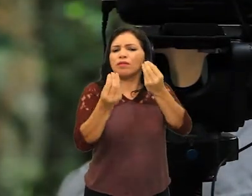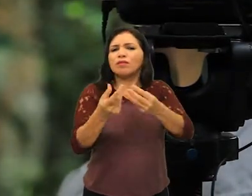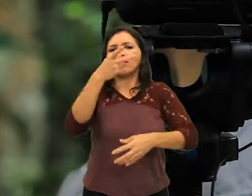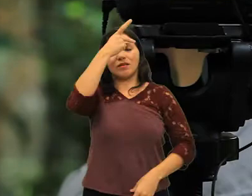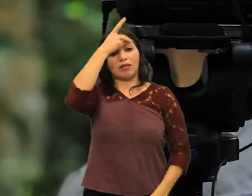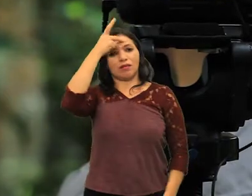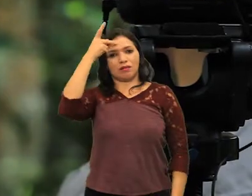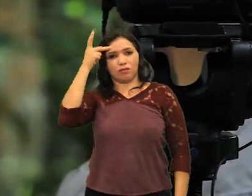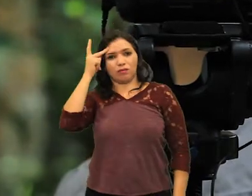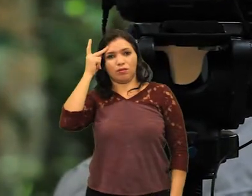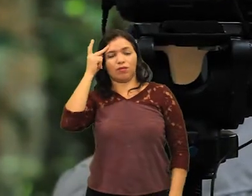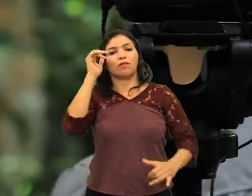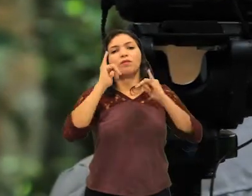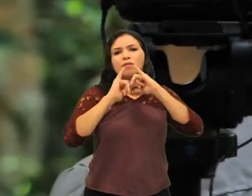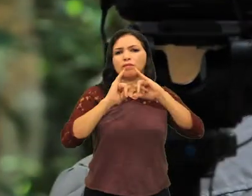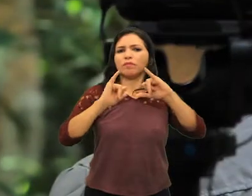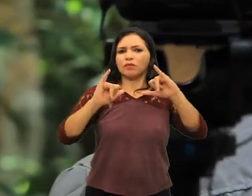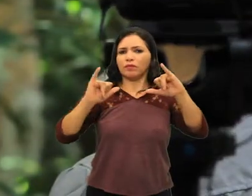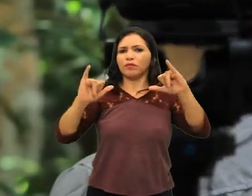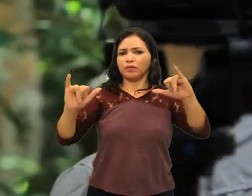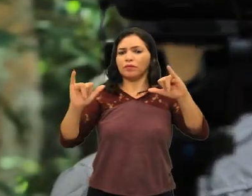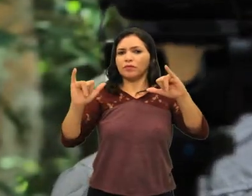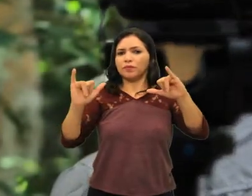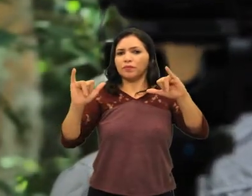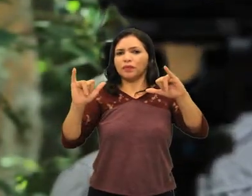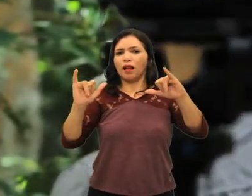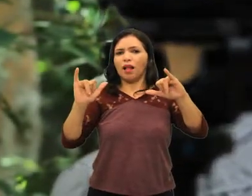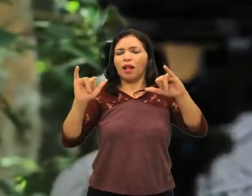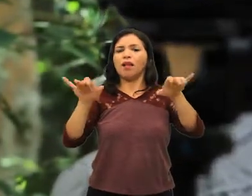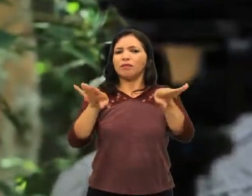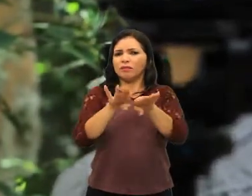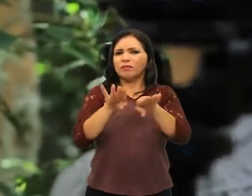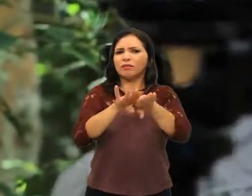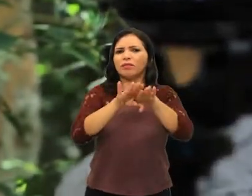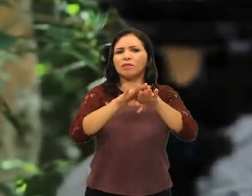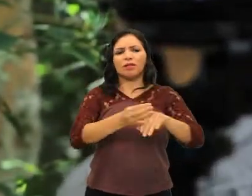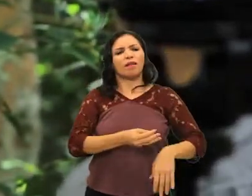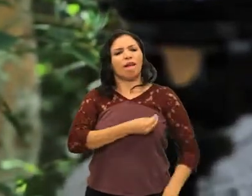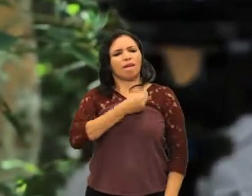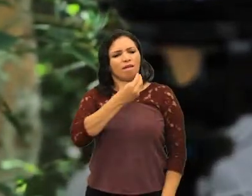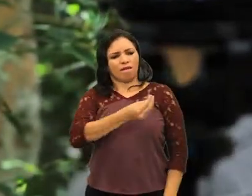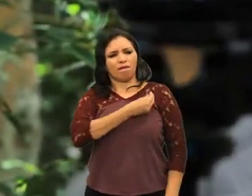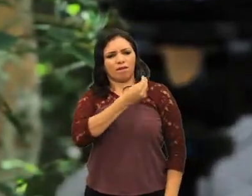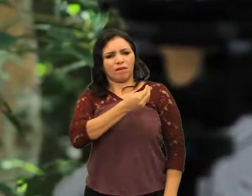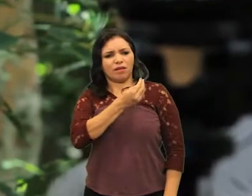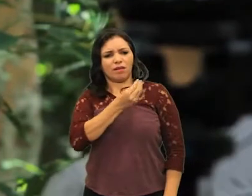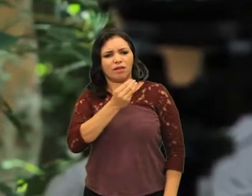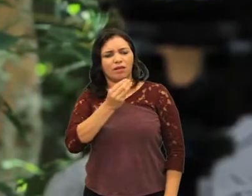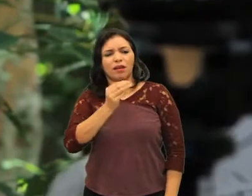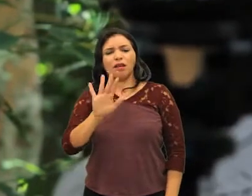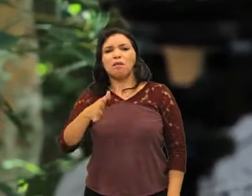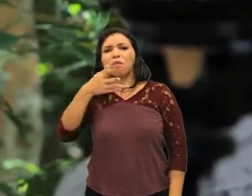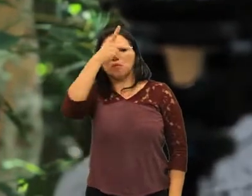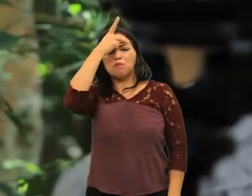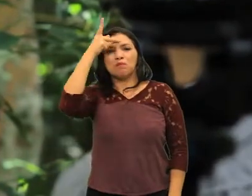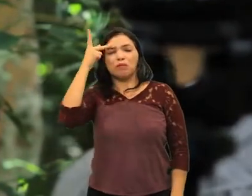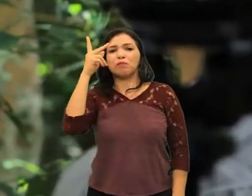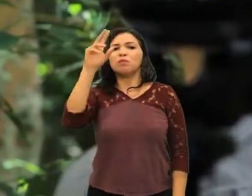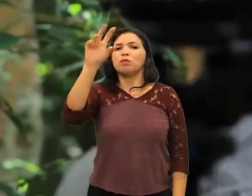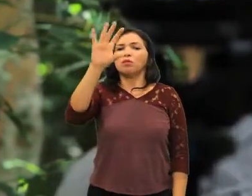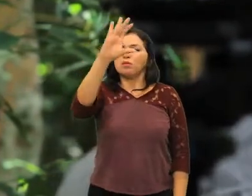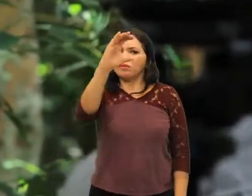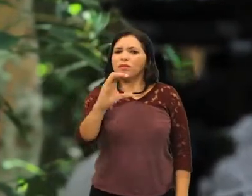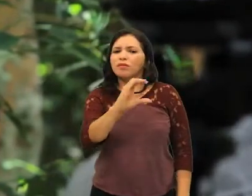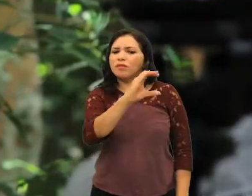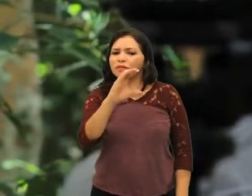e a partir dos nossos atos, né, enquanto cidadãos também, mas